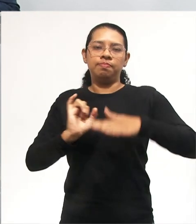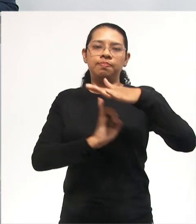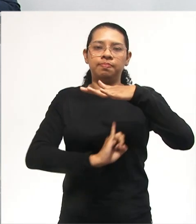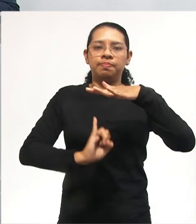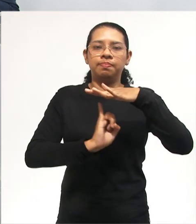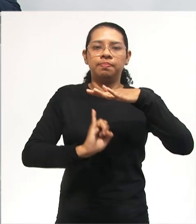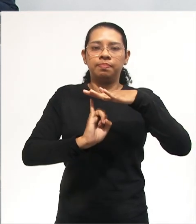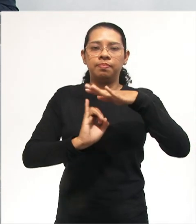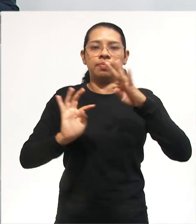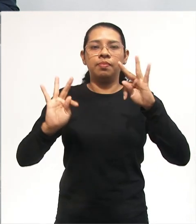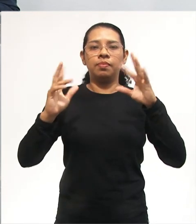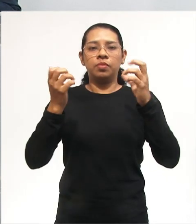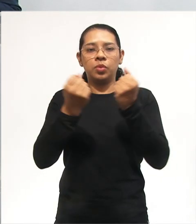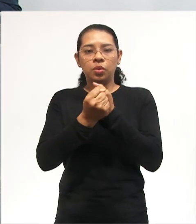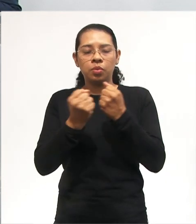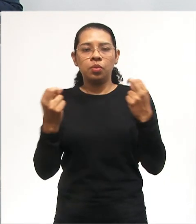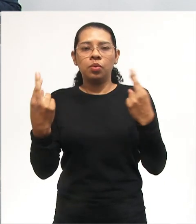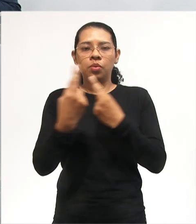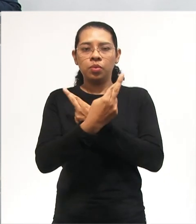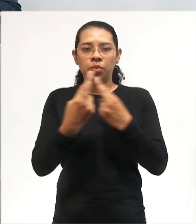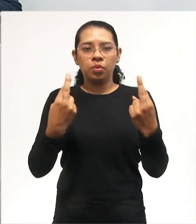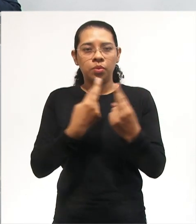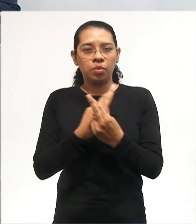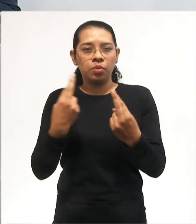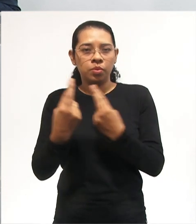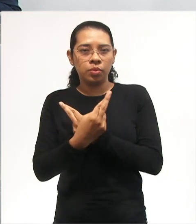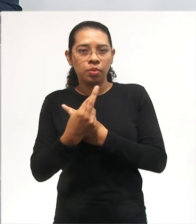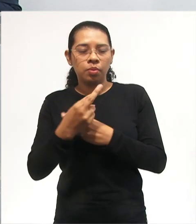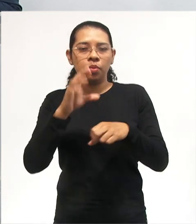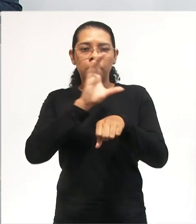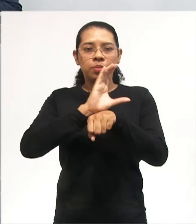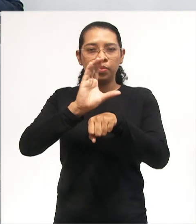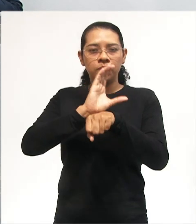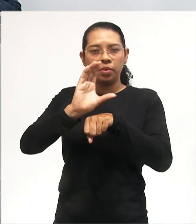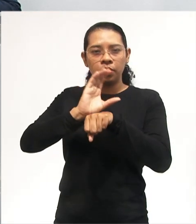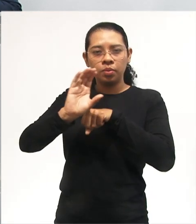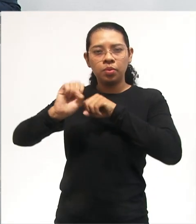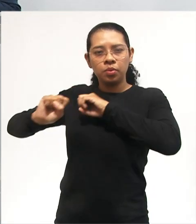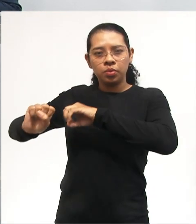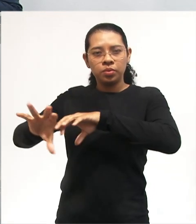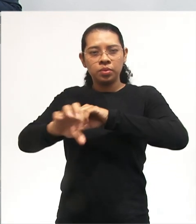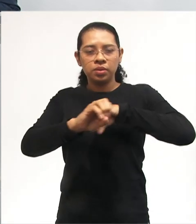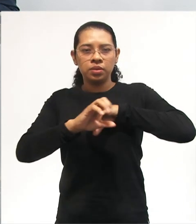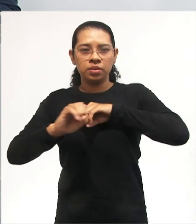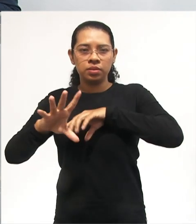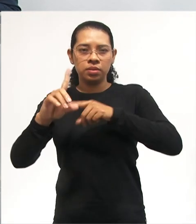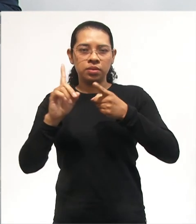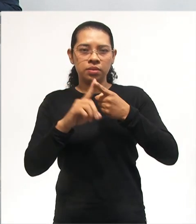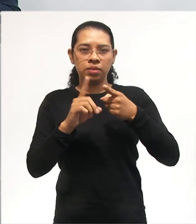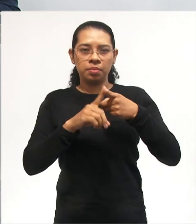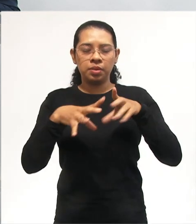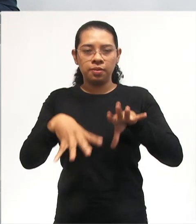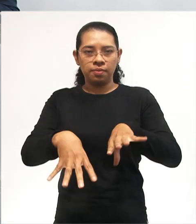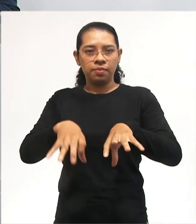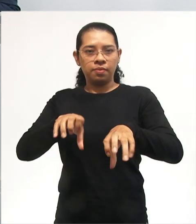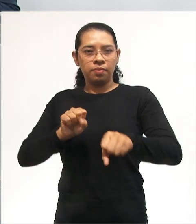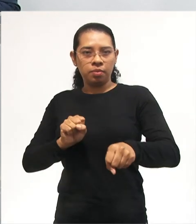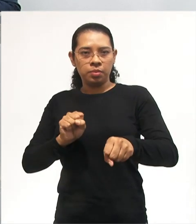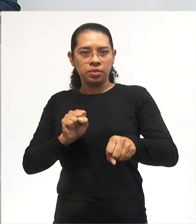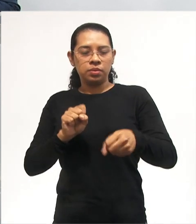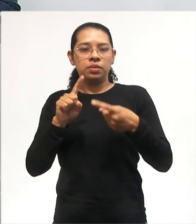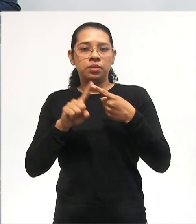educação, né, que estão relacionadas com a oferta de cursos, com a formação de pessoas, no caso do CNPq, principalmente